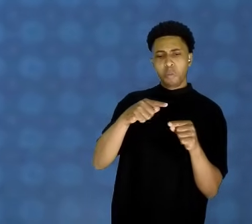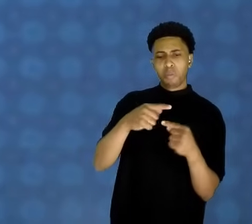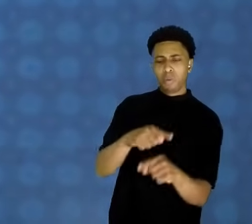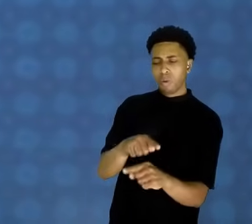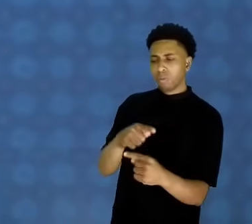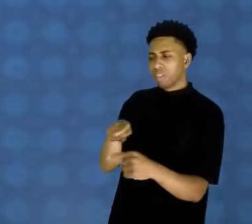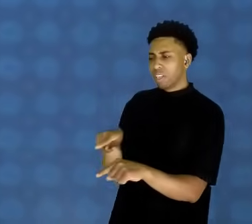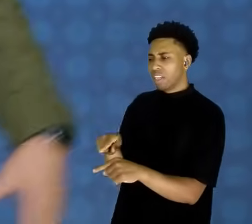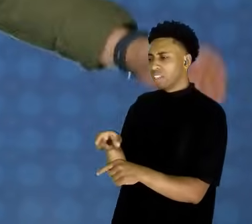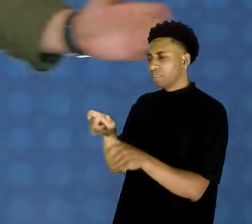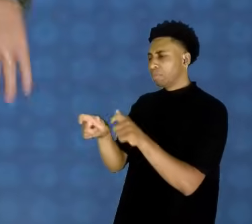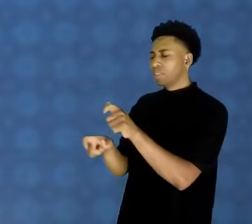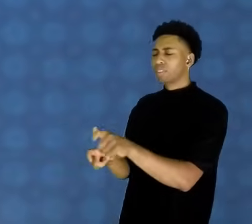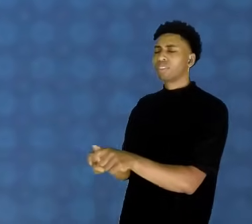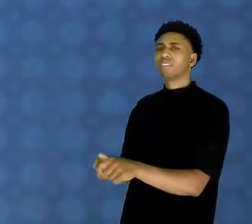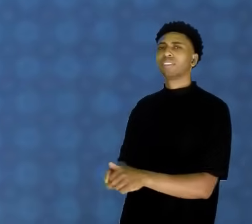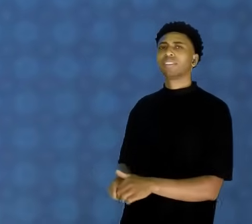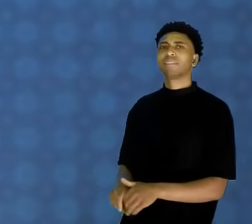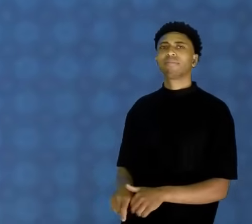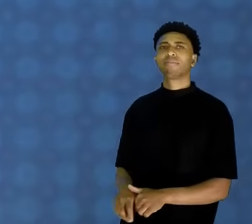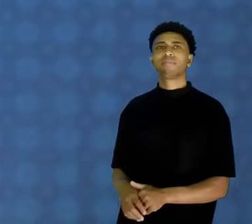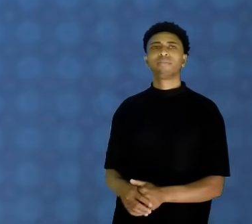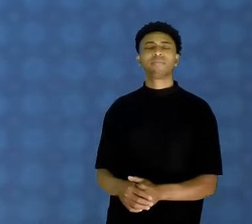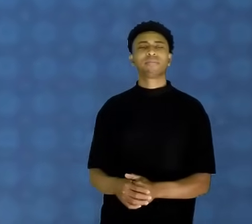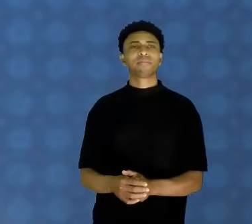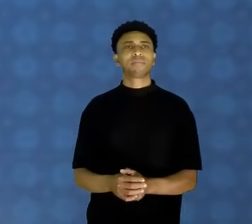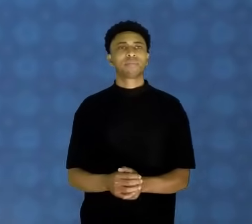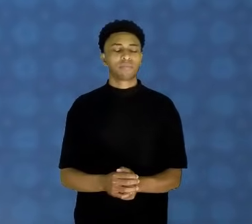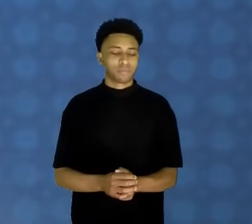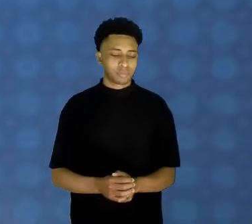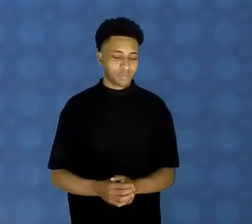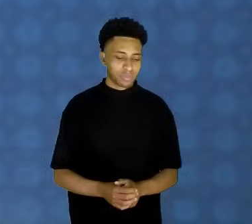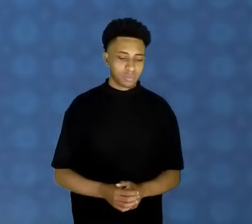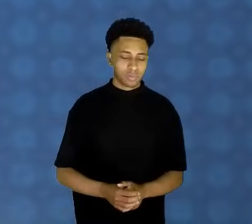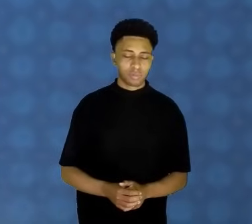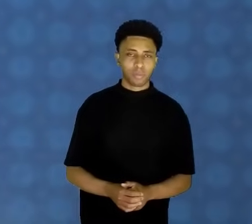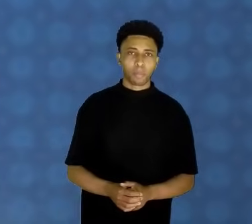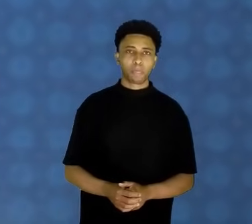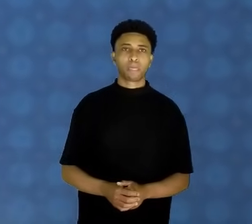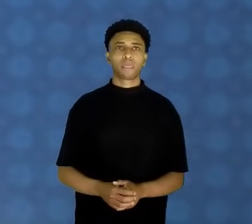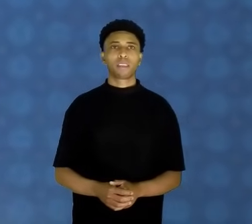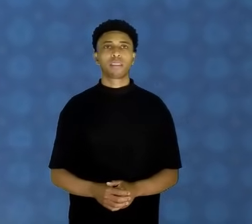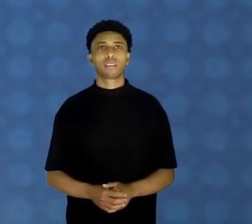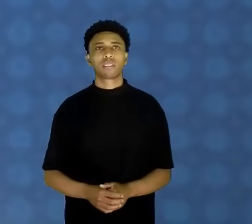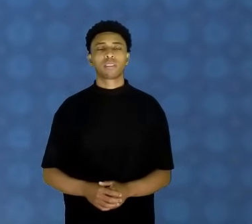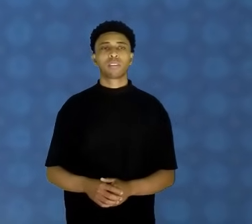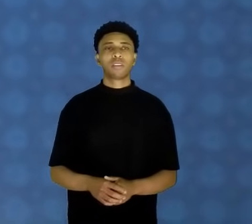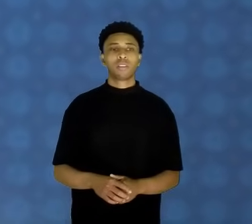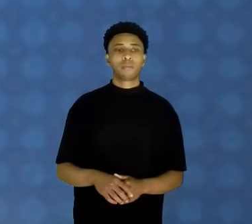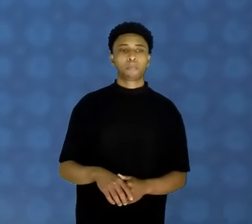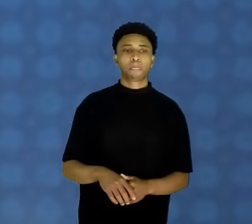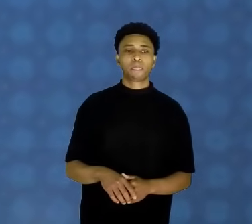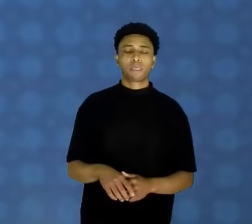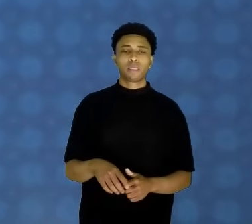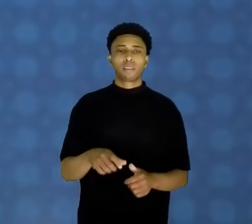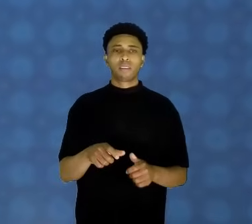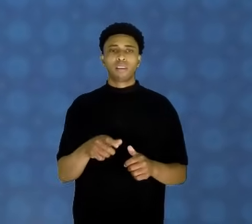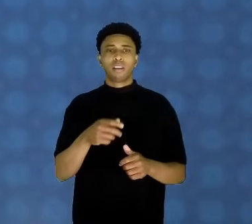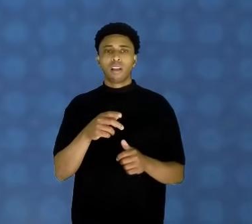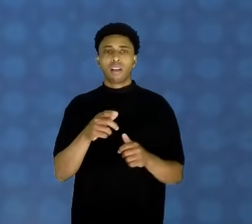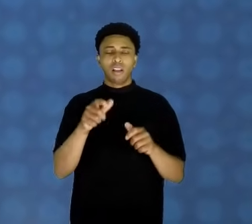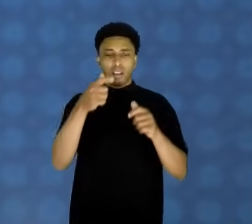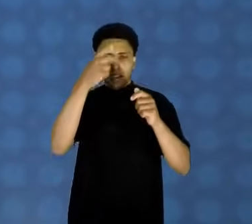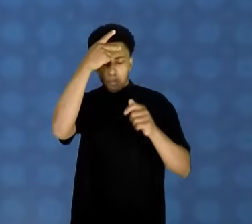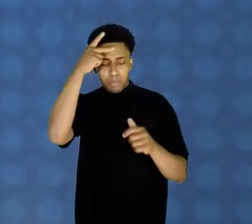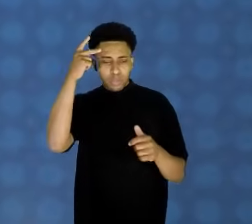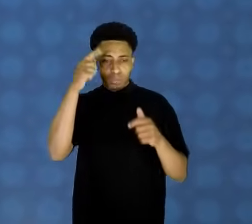ela? Ah, eu vou embora, fulano chegou. Ah, eu vou embora, a pessoa está sorrindo. Você pôs o pé na casa, ela